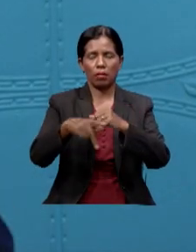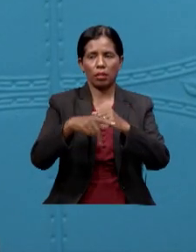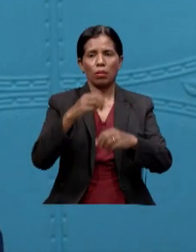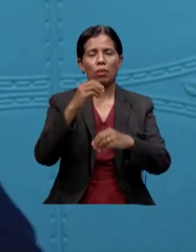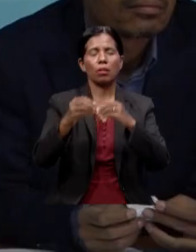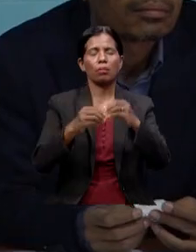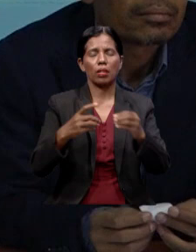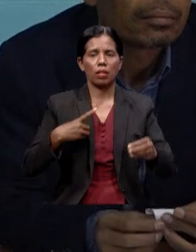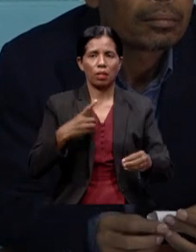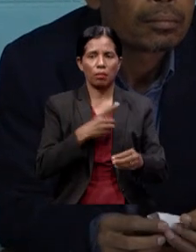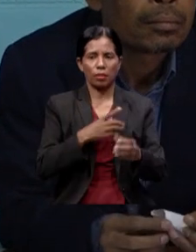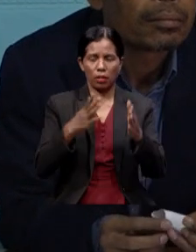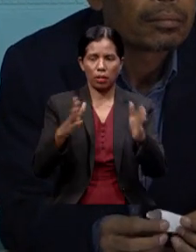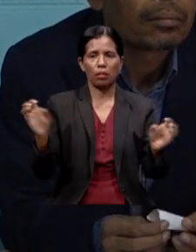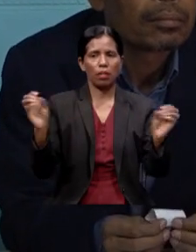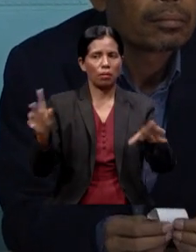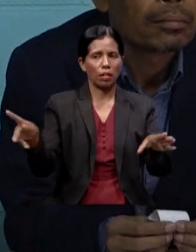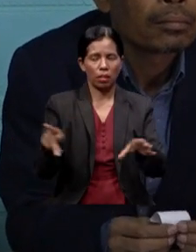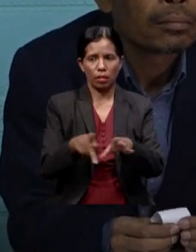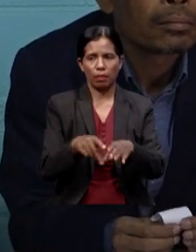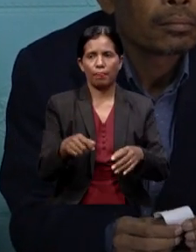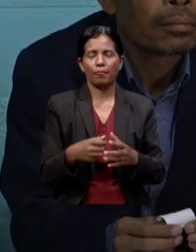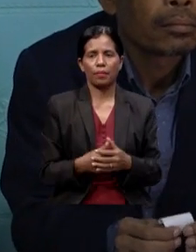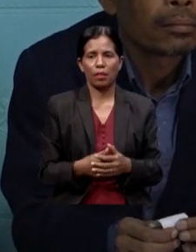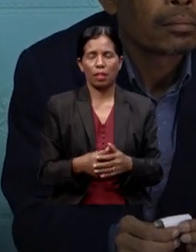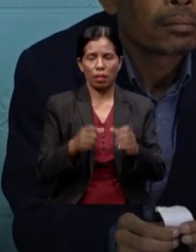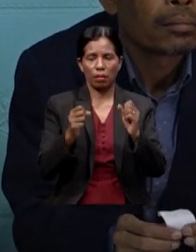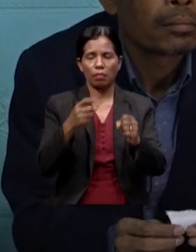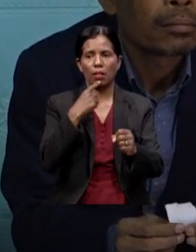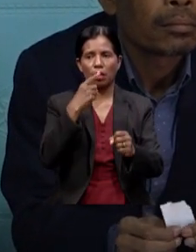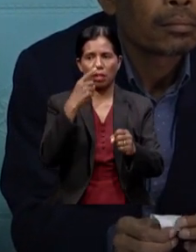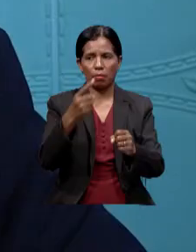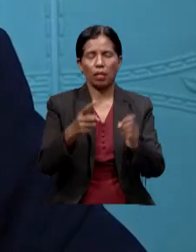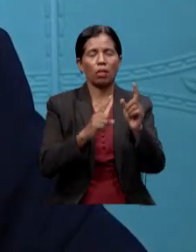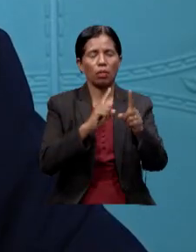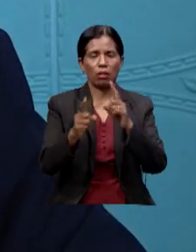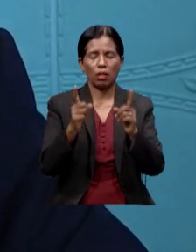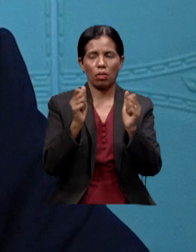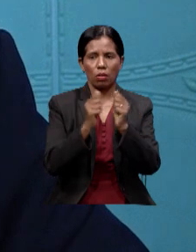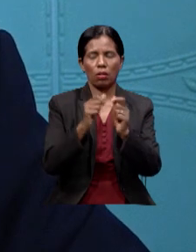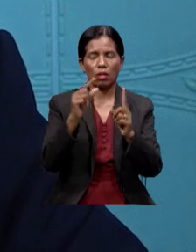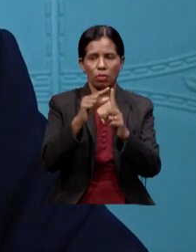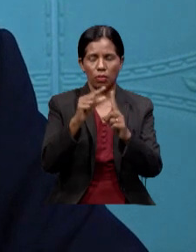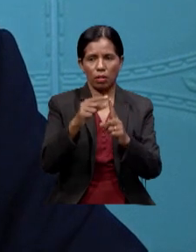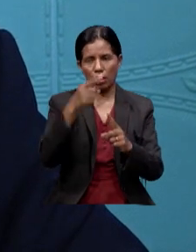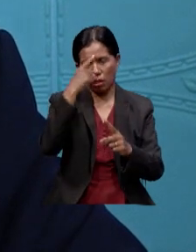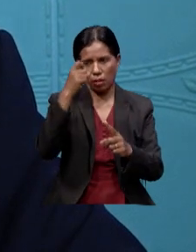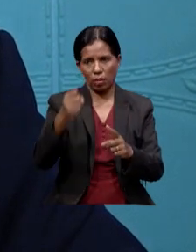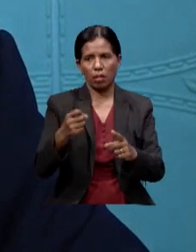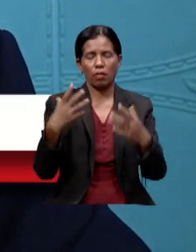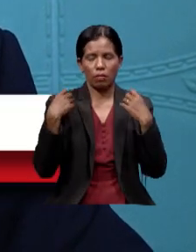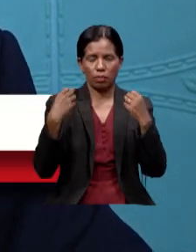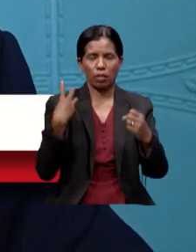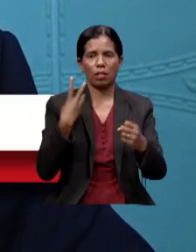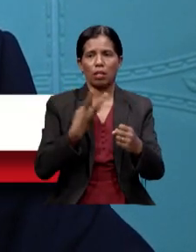deputado CNRT la marca presença. Justificação, bela justifica verbalmente. Também é que ainda mais força, né?